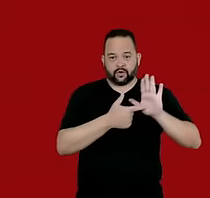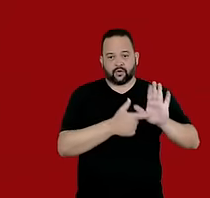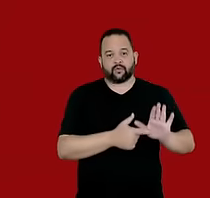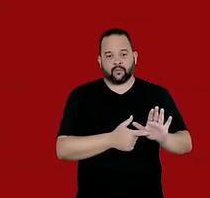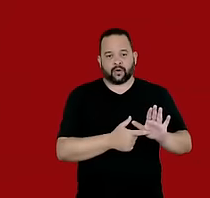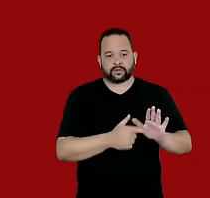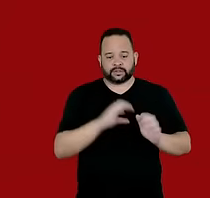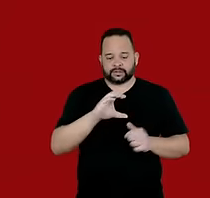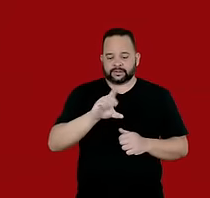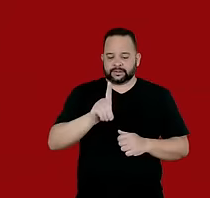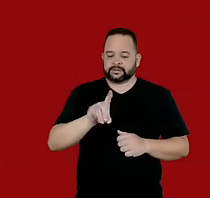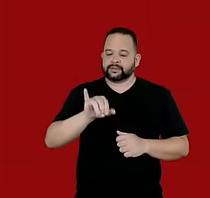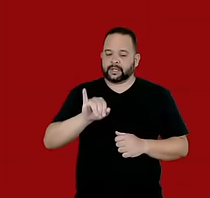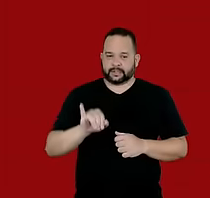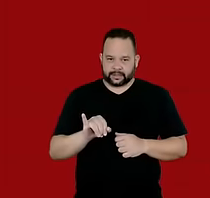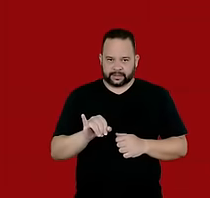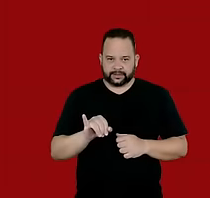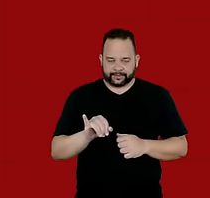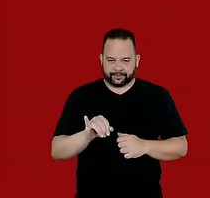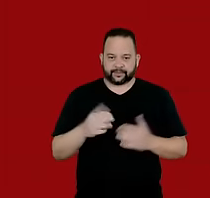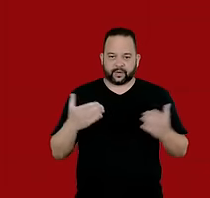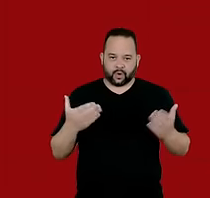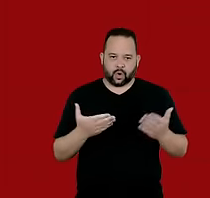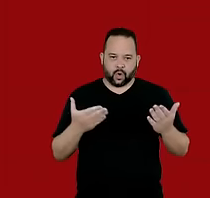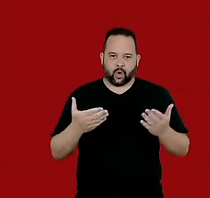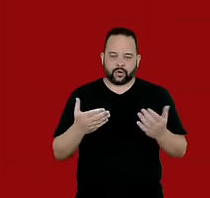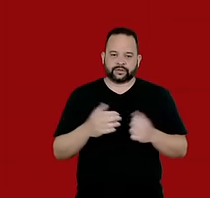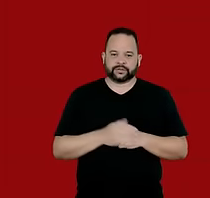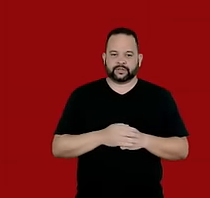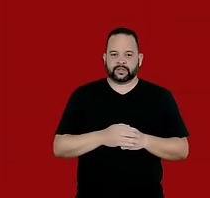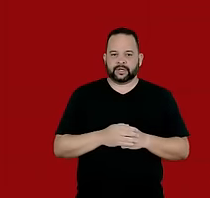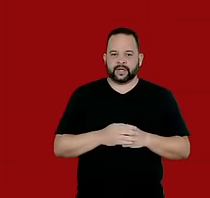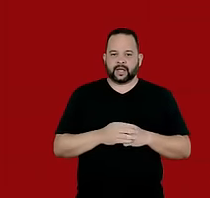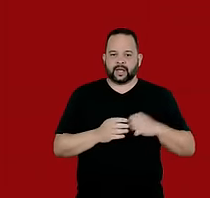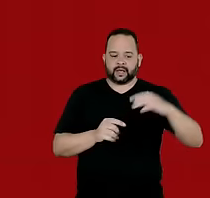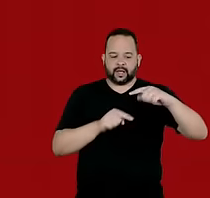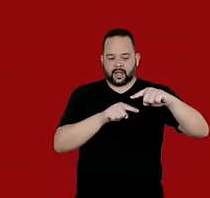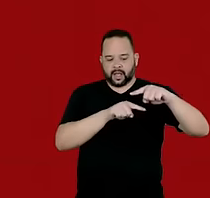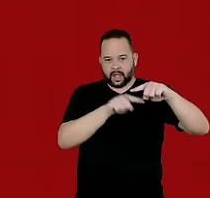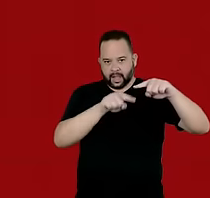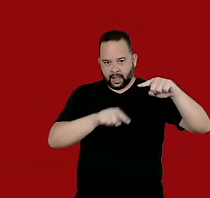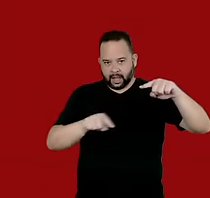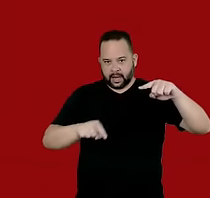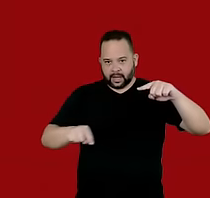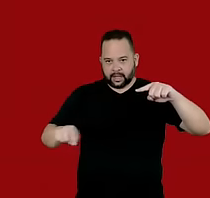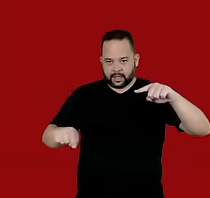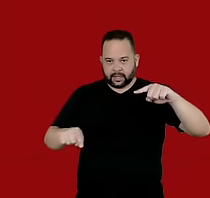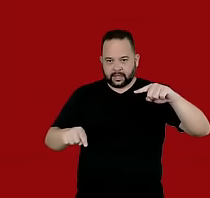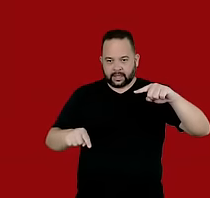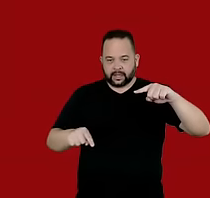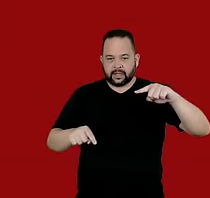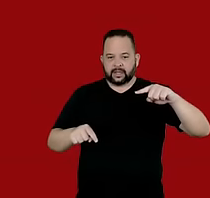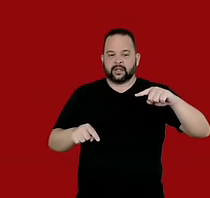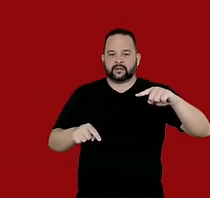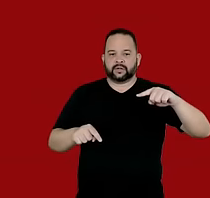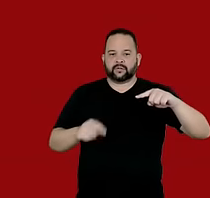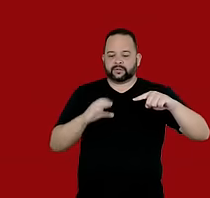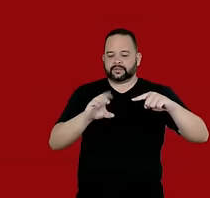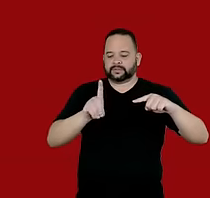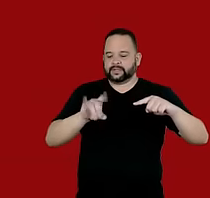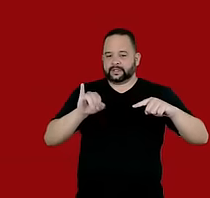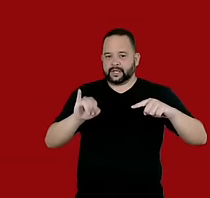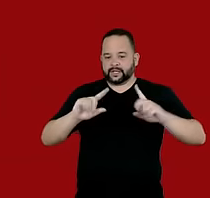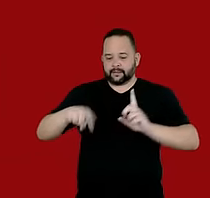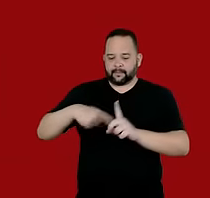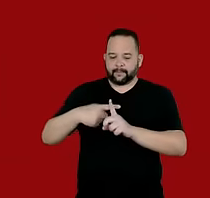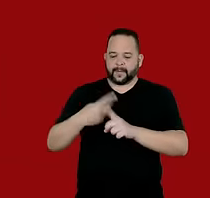você hoje em dia o gráfico de a linha de baixo mostra que na média a indústria toda de crédito tá rendendo CDI mais 2% ao ano